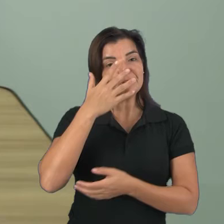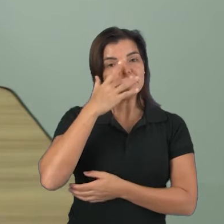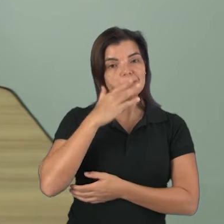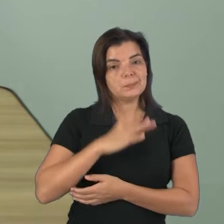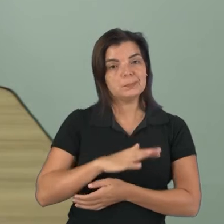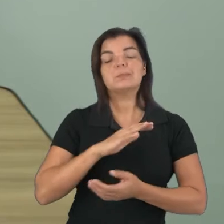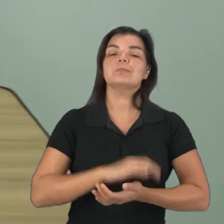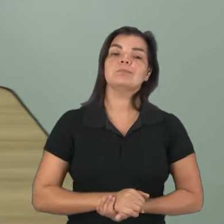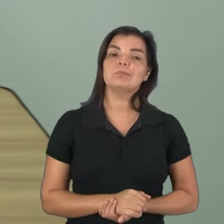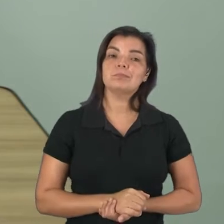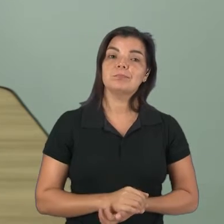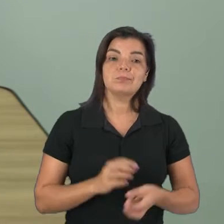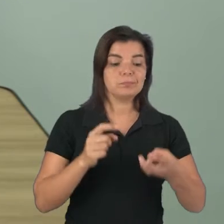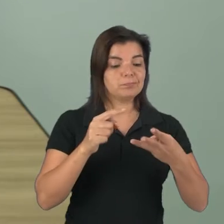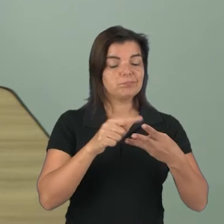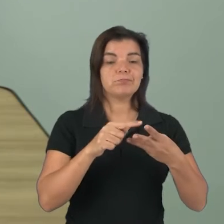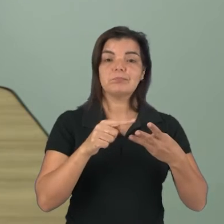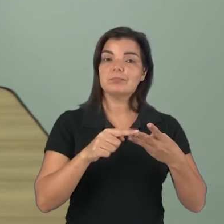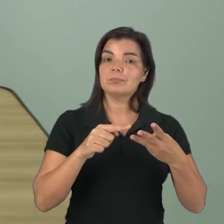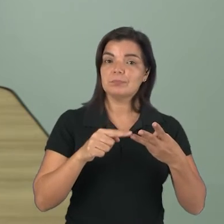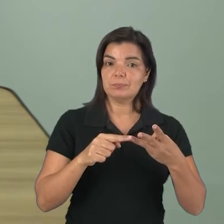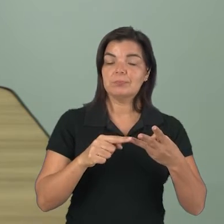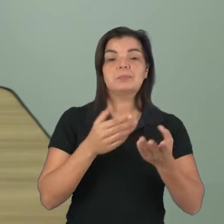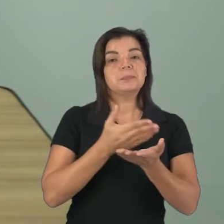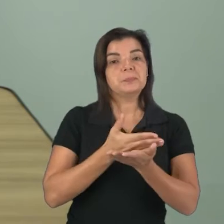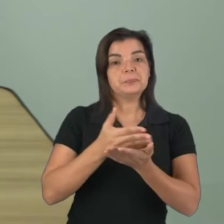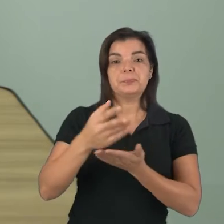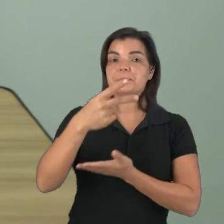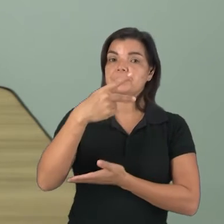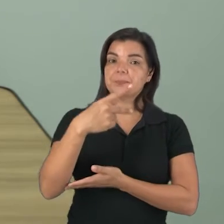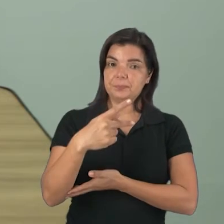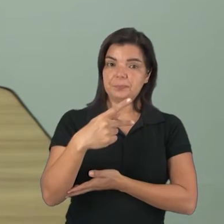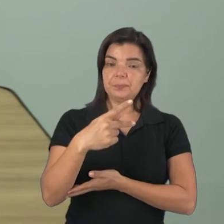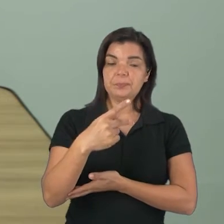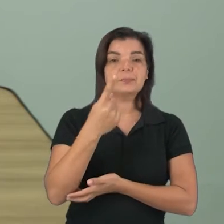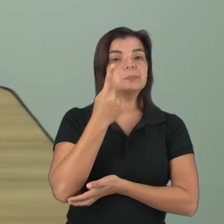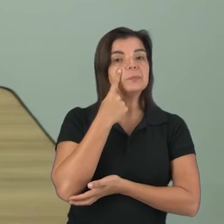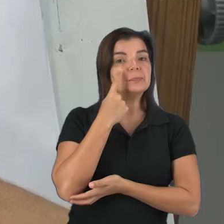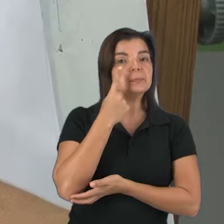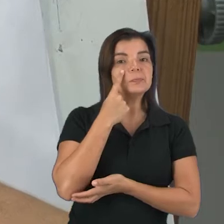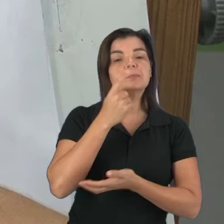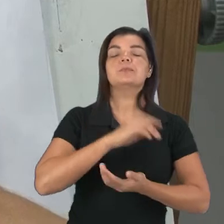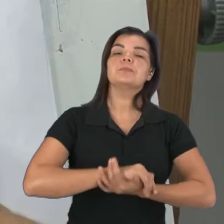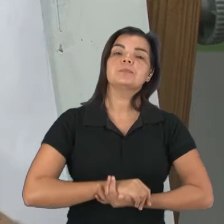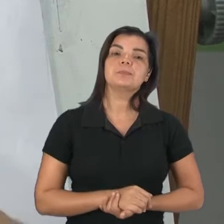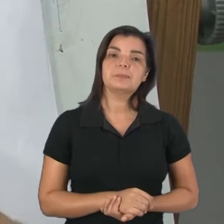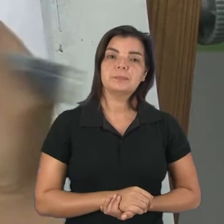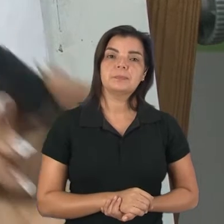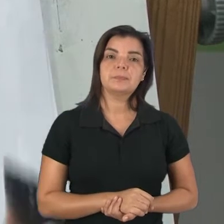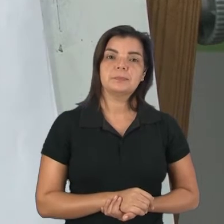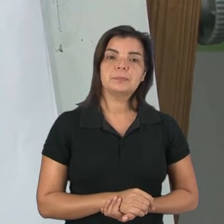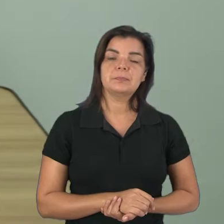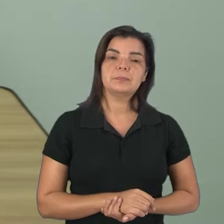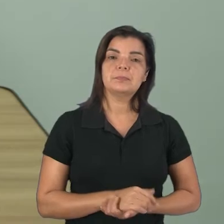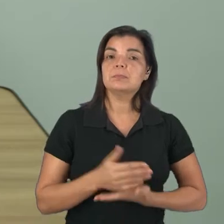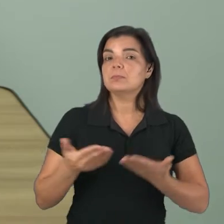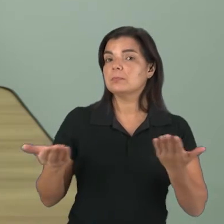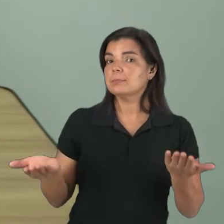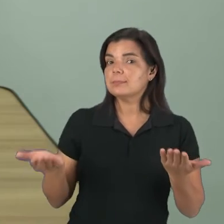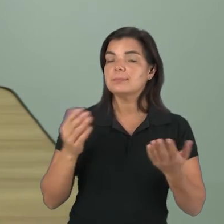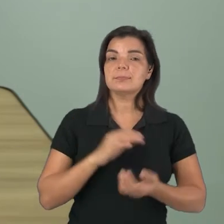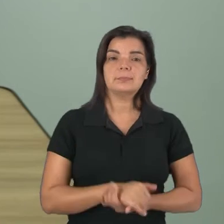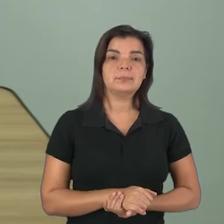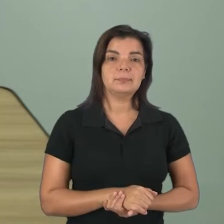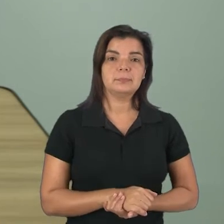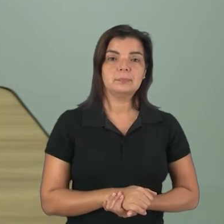crianças mas as Três Palavrinhas em still com a letra p observem a e agora